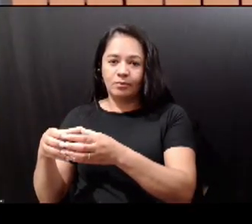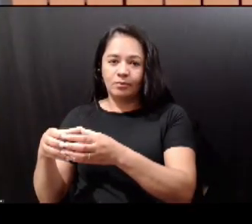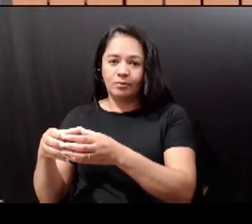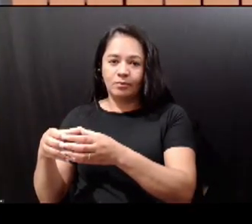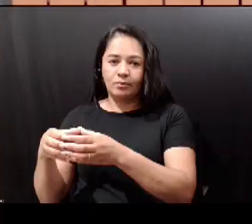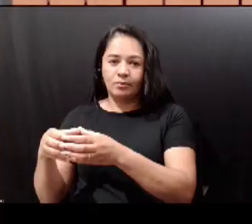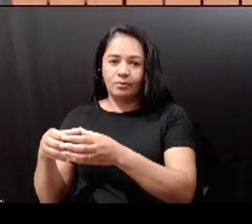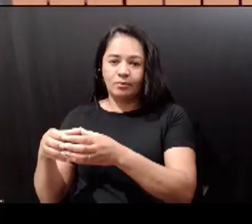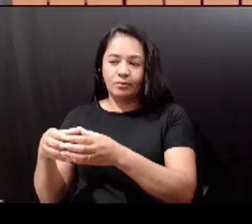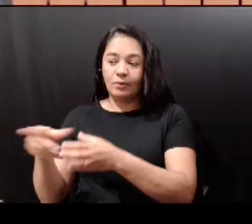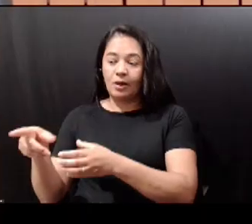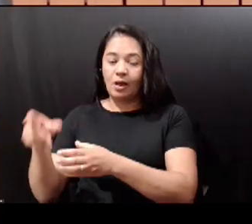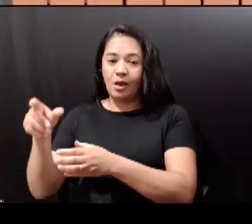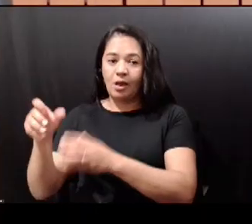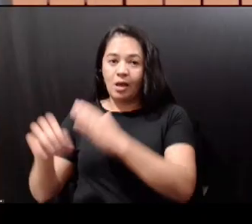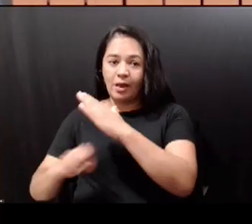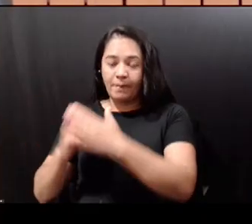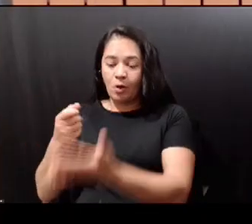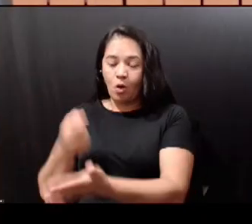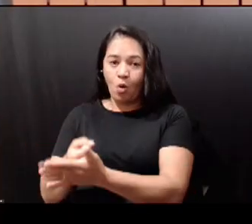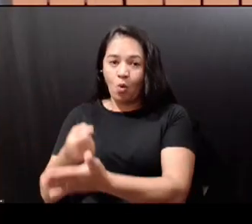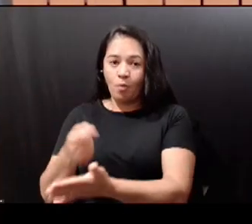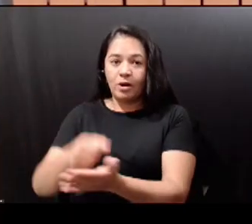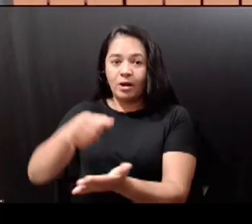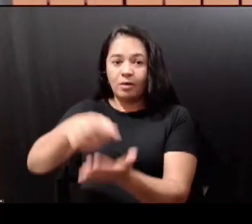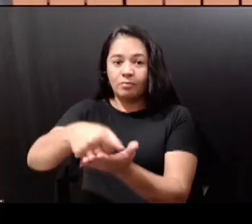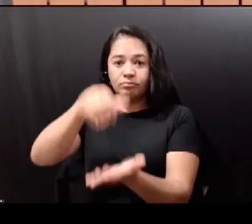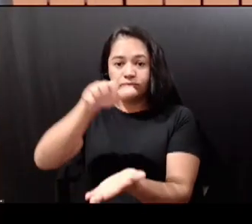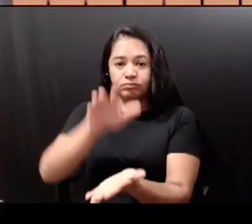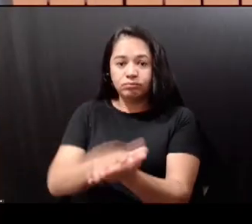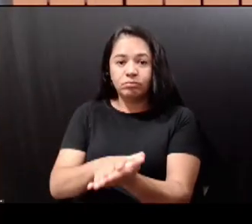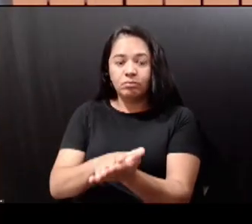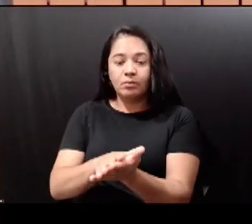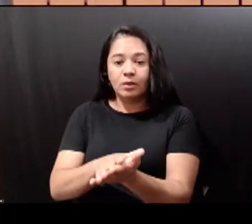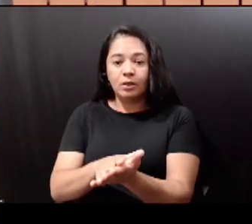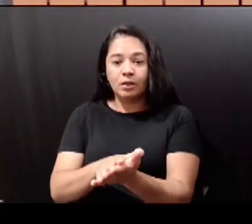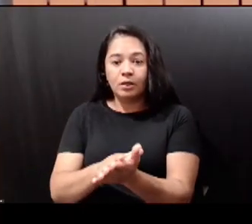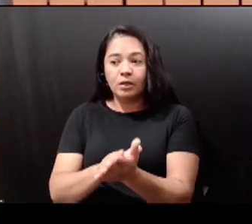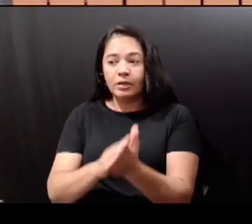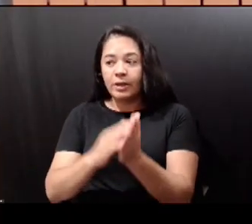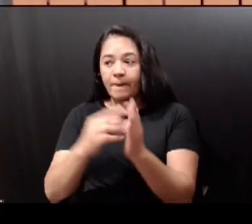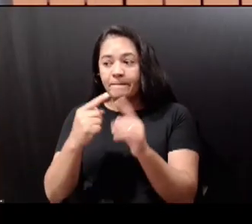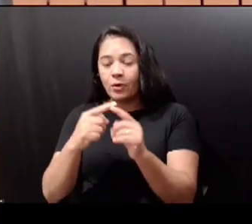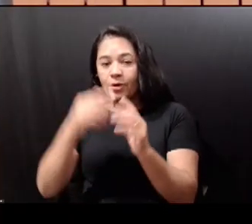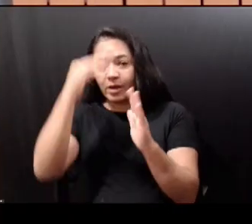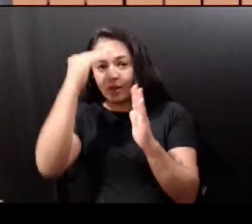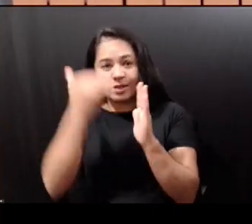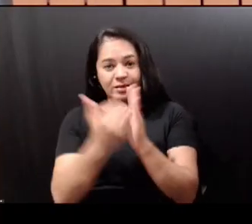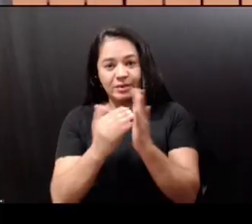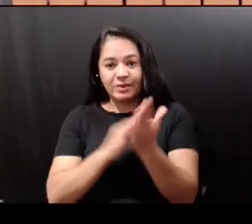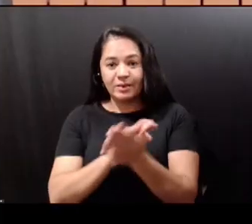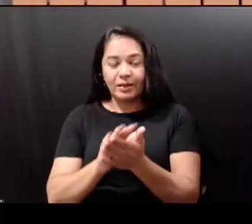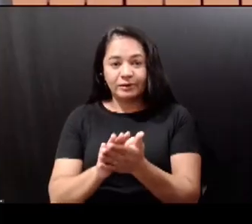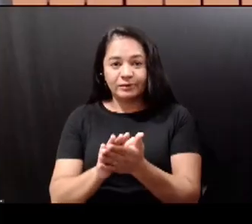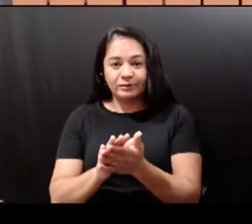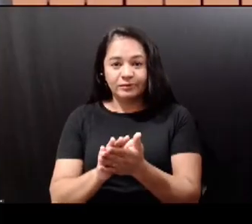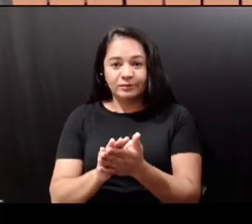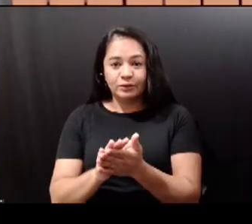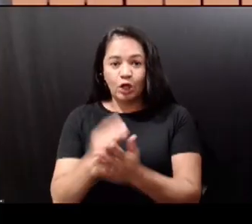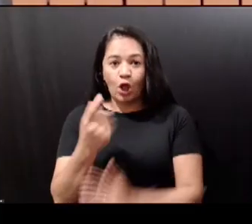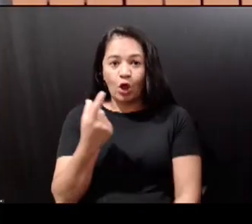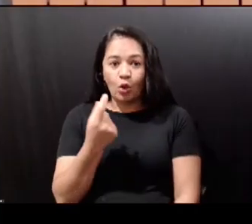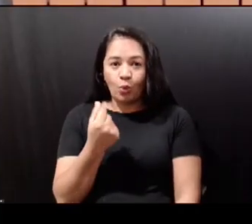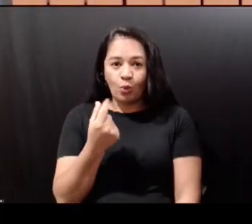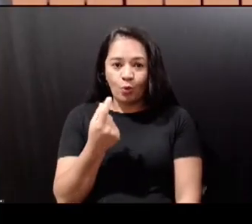obrigada a pagar uma multa do descumprimento da lei no valor de 1.000 OFIX. A aplicação